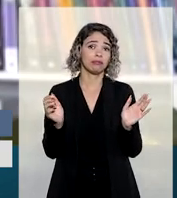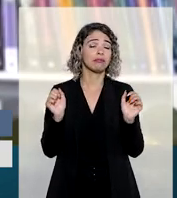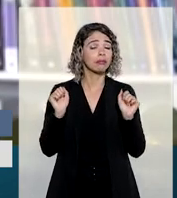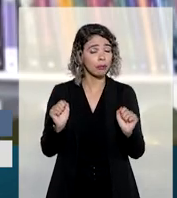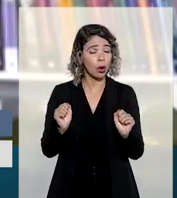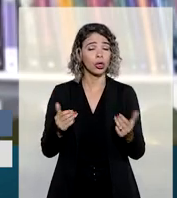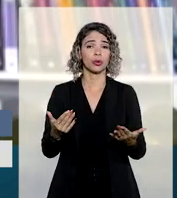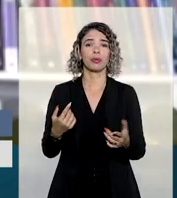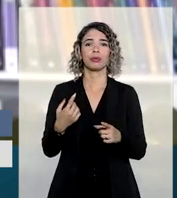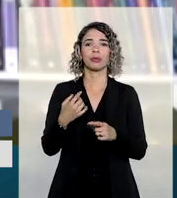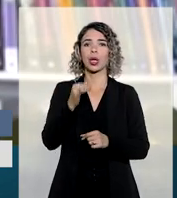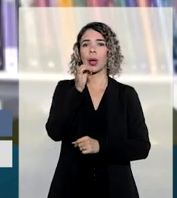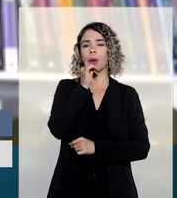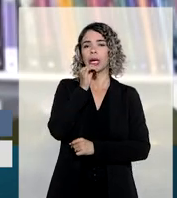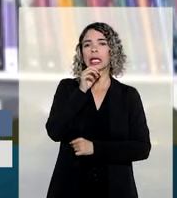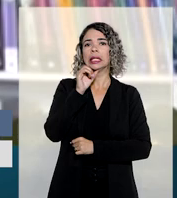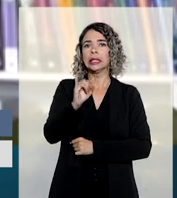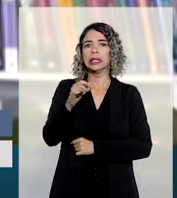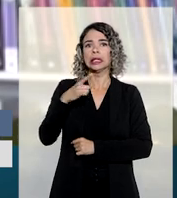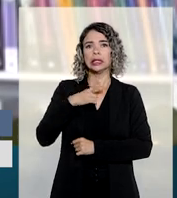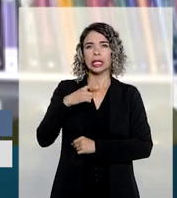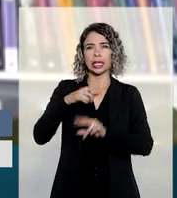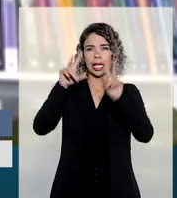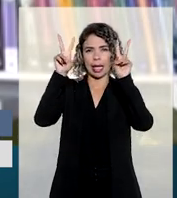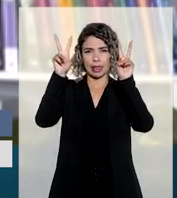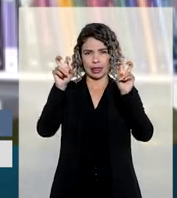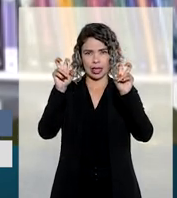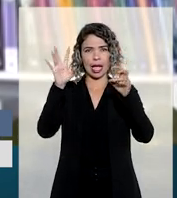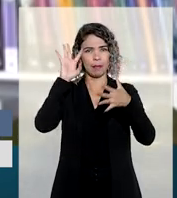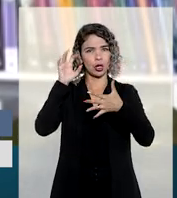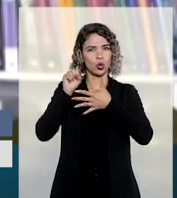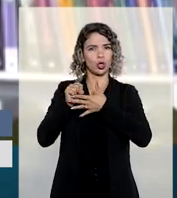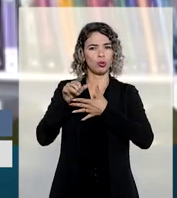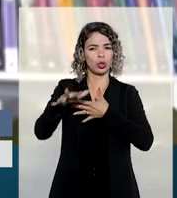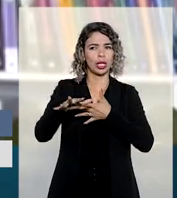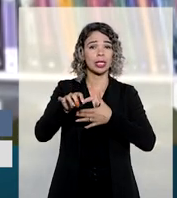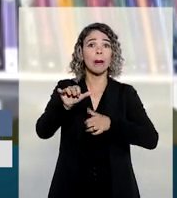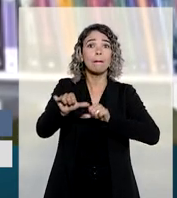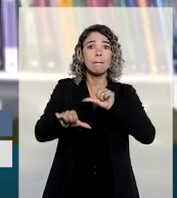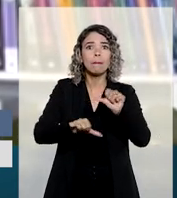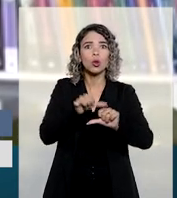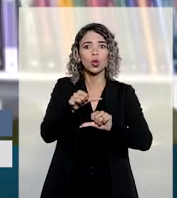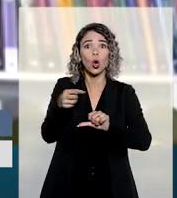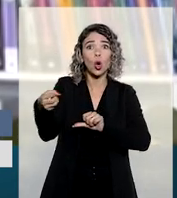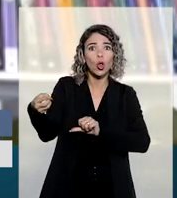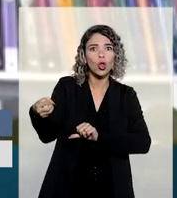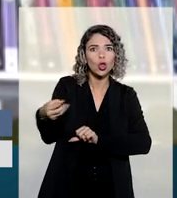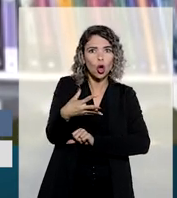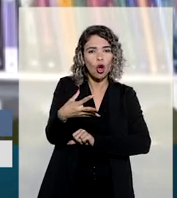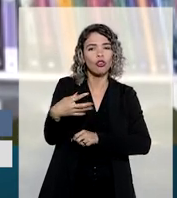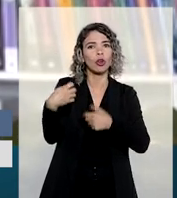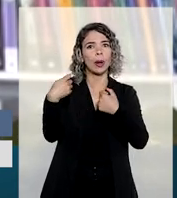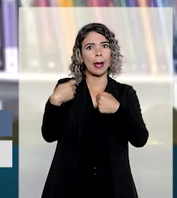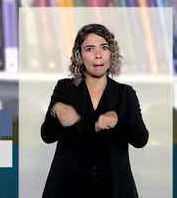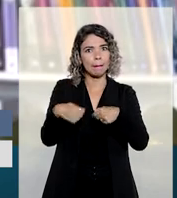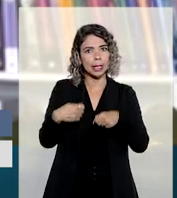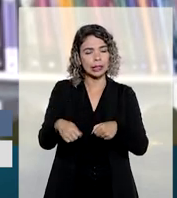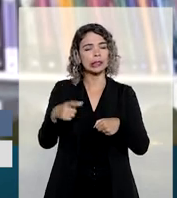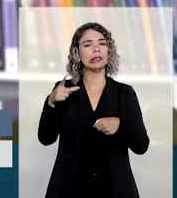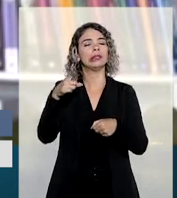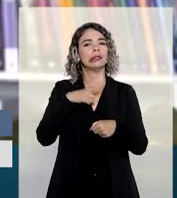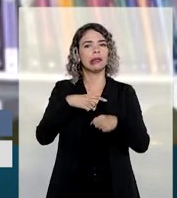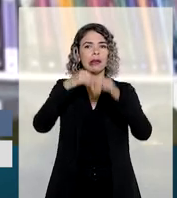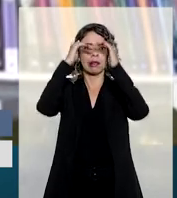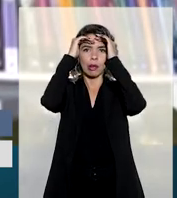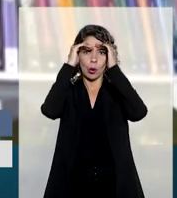também impossível de se pensar que quando existe uma superação de um entendimento na jurisprudência, e esse novo